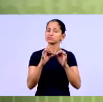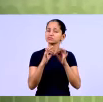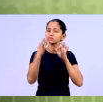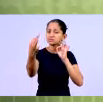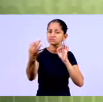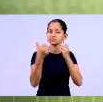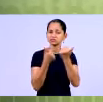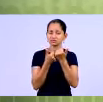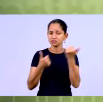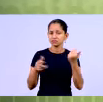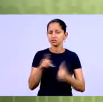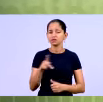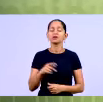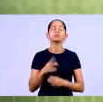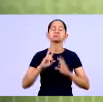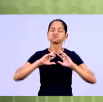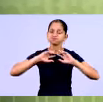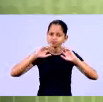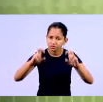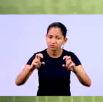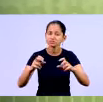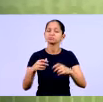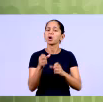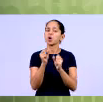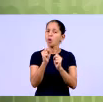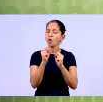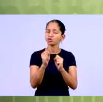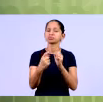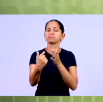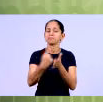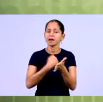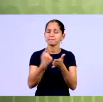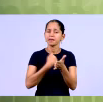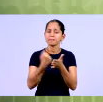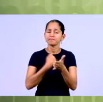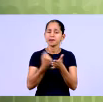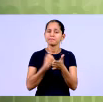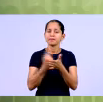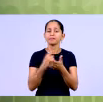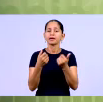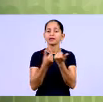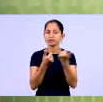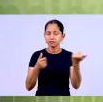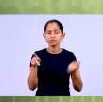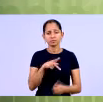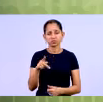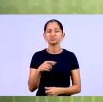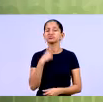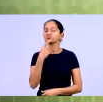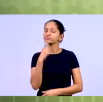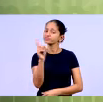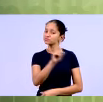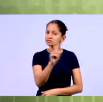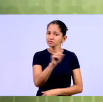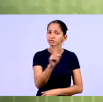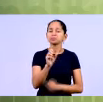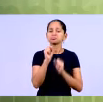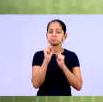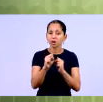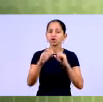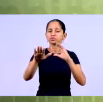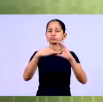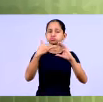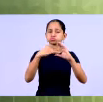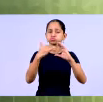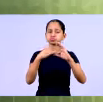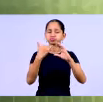distância. Então, usufruam de toda a estrutura que vocês têm para tirar as dúvidas, tá? Não fiquem com dúvidas, mandem os e-mails, mandem